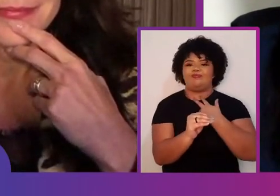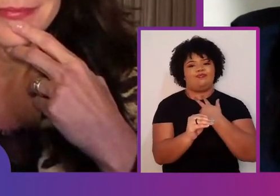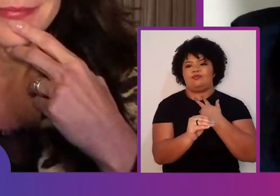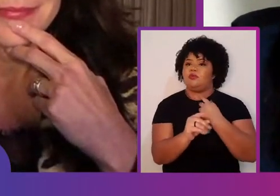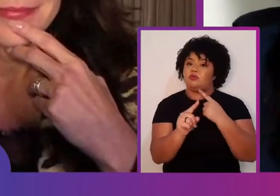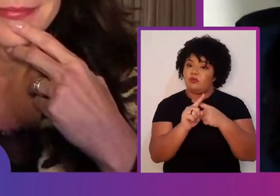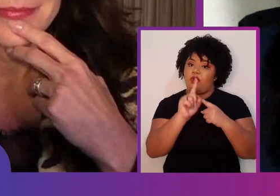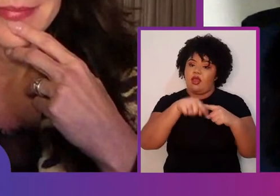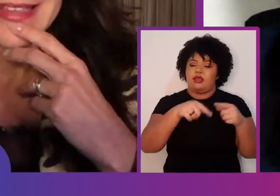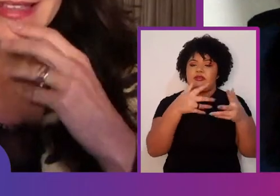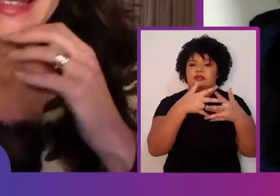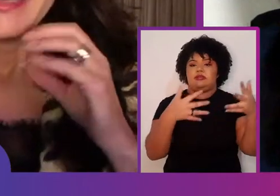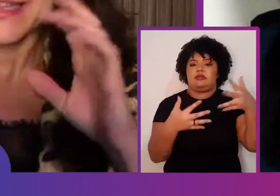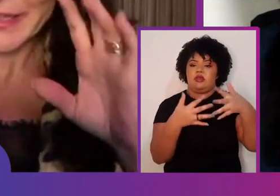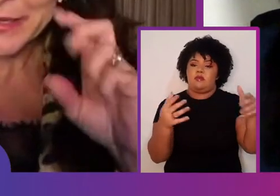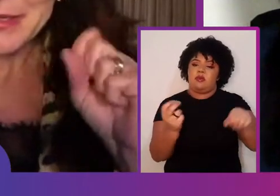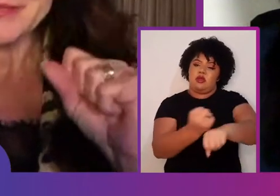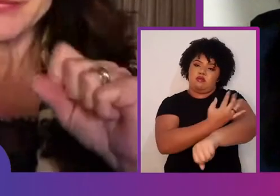emocional.